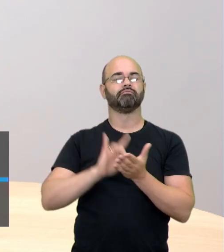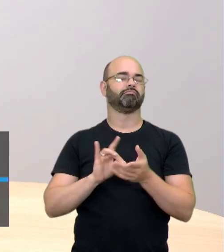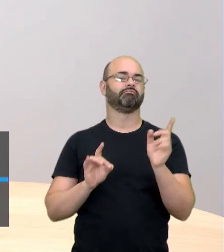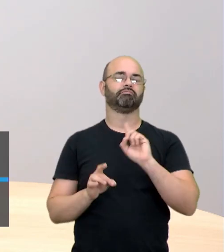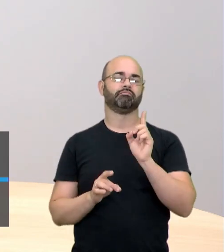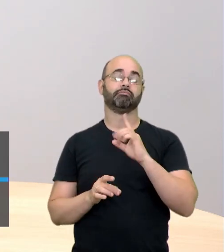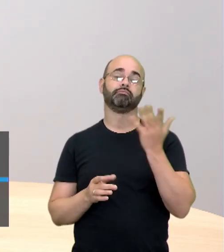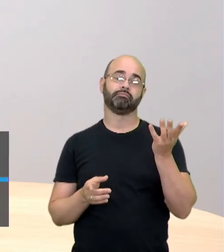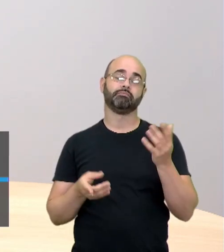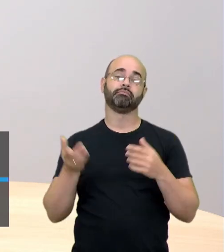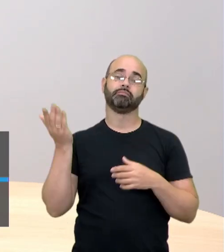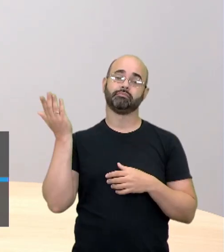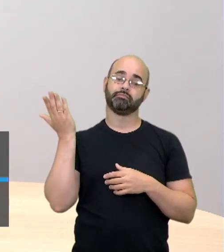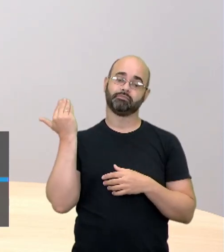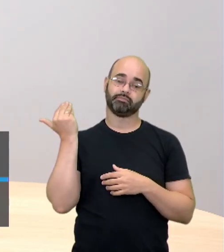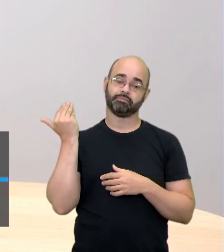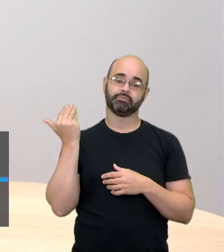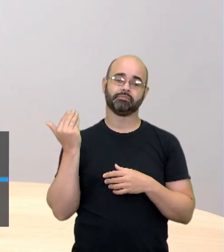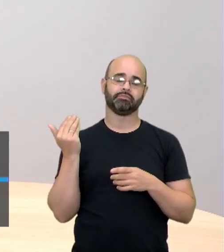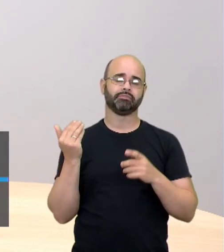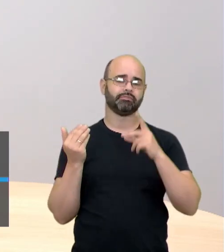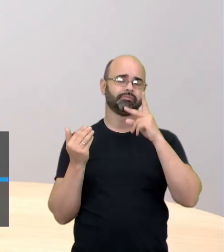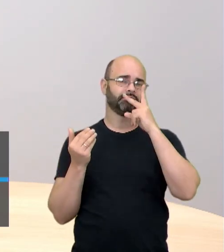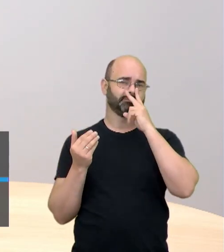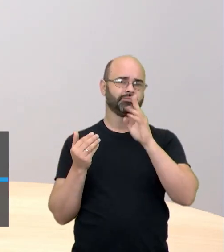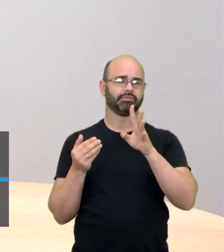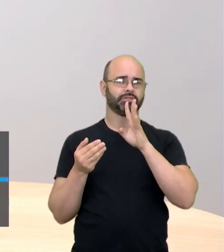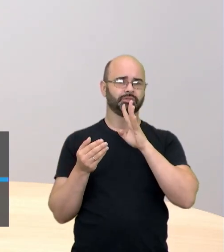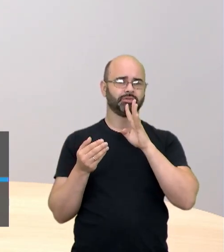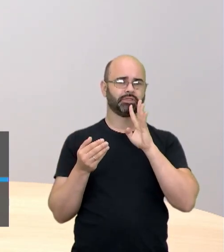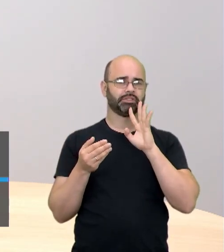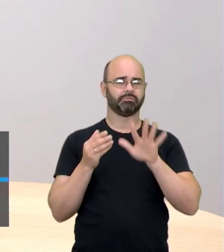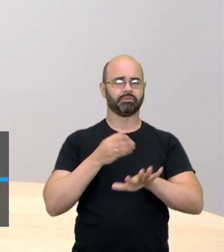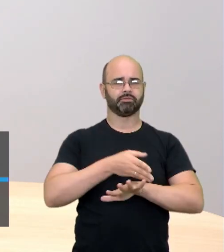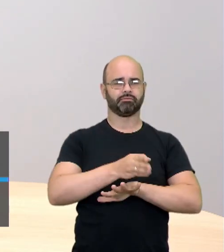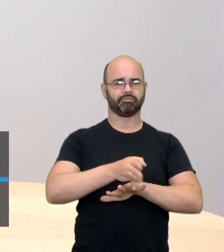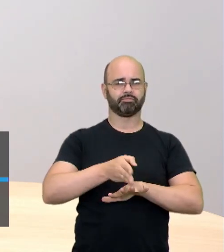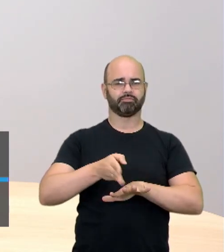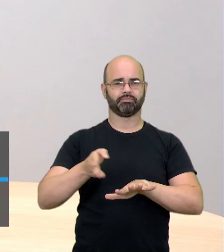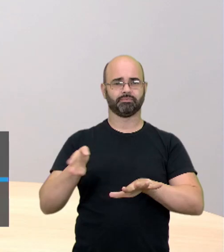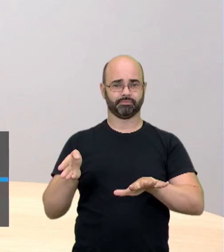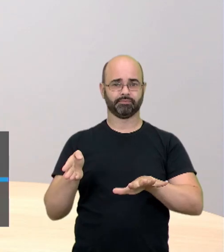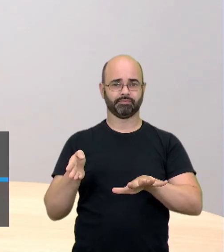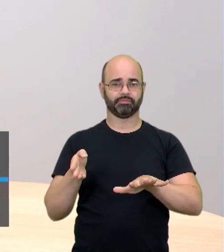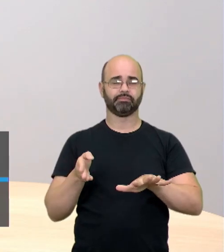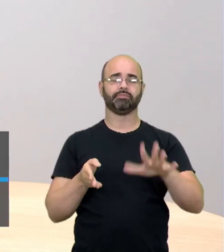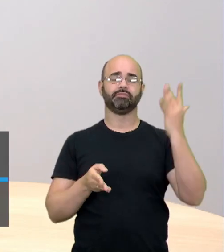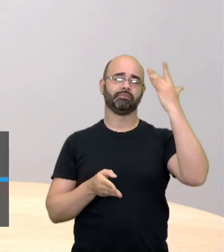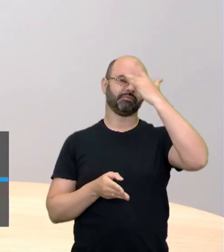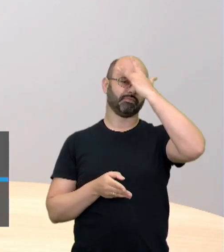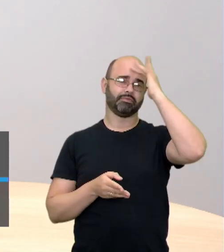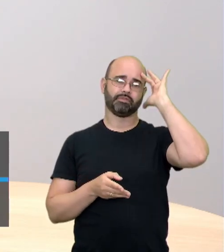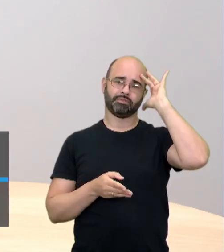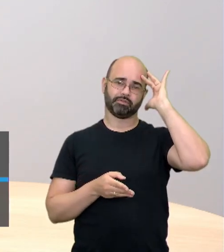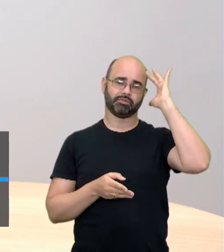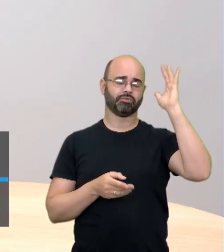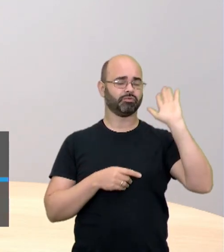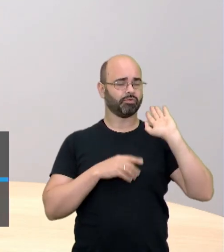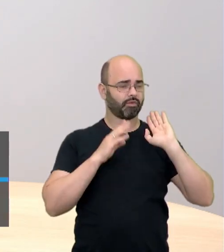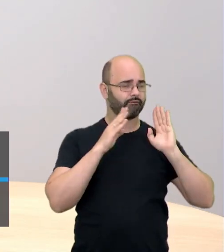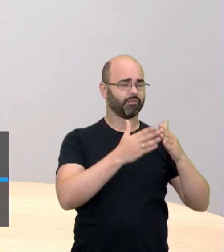do conhecimento a que muitos estudiosos da antiguidade e da Idade Média se